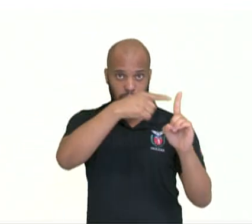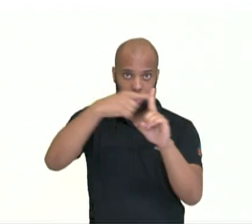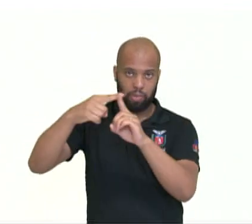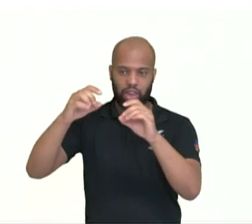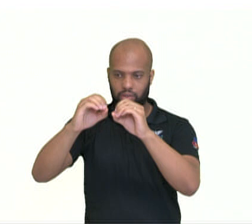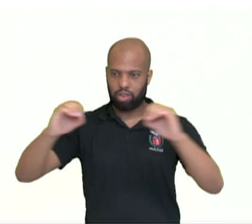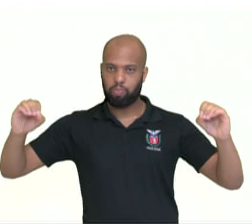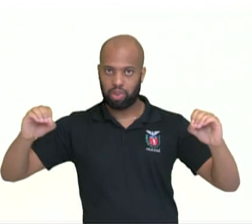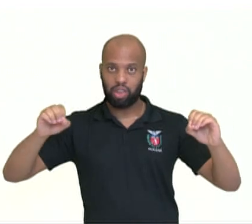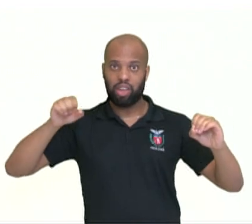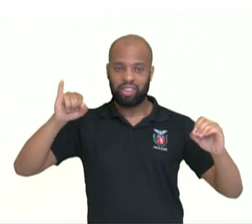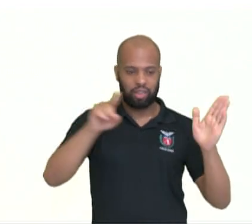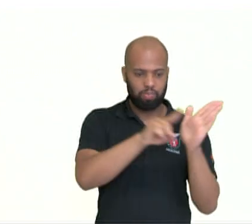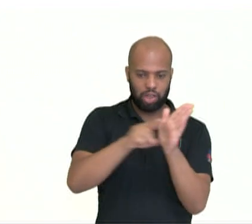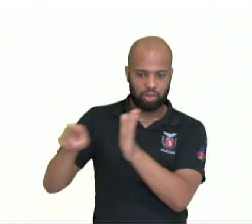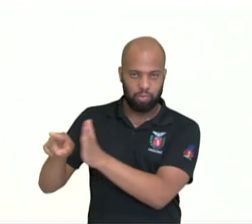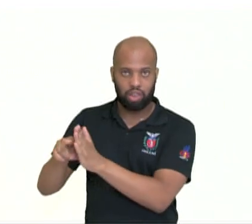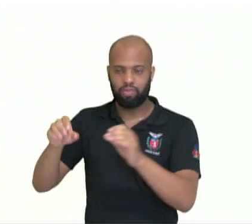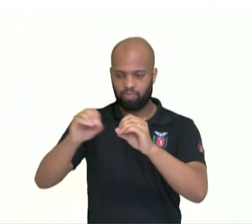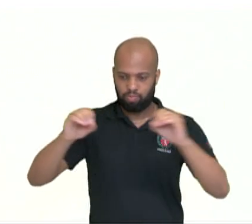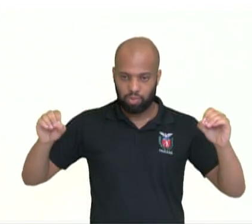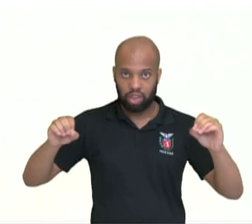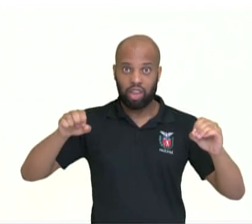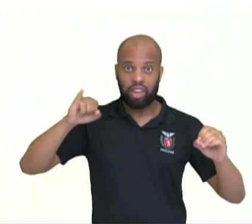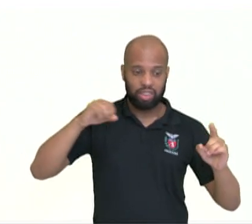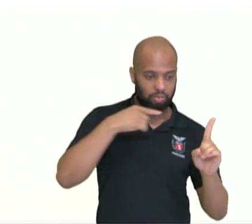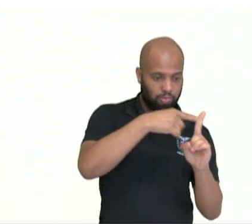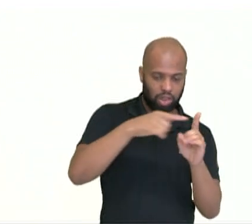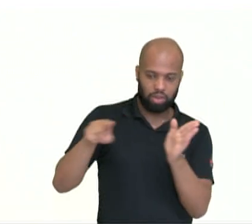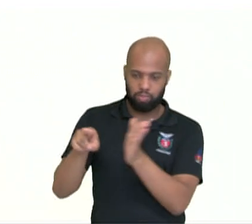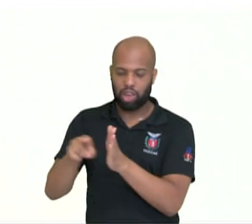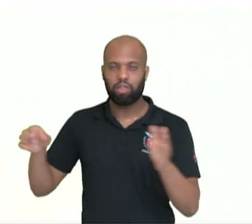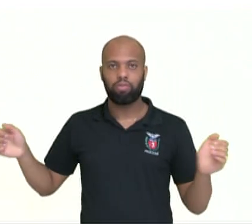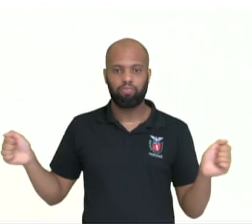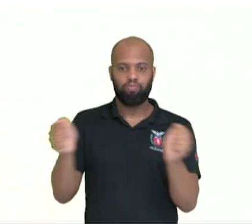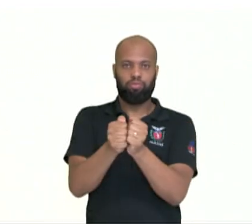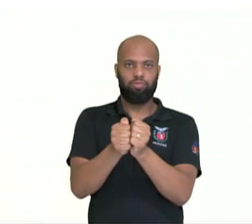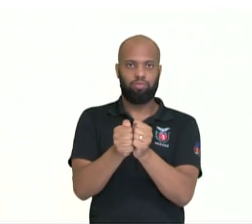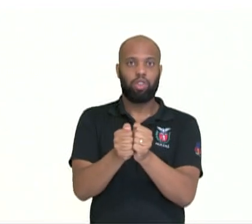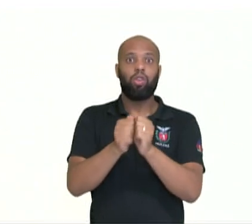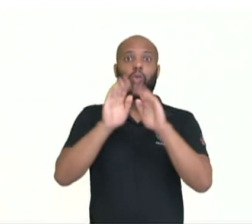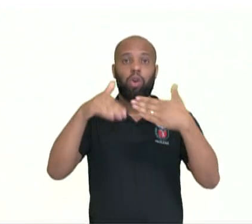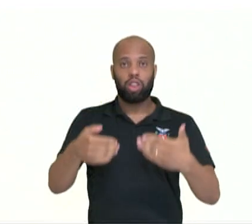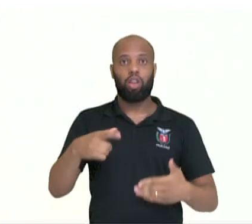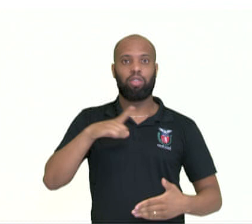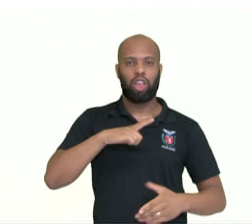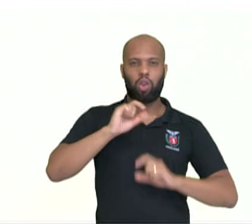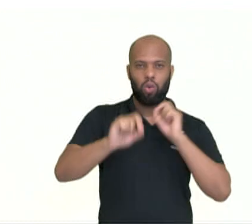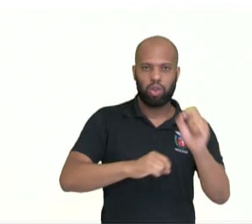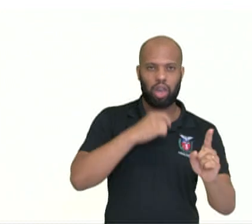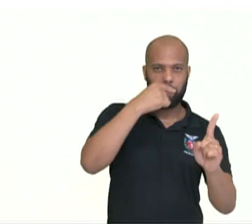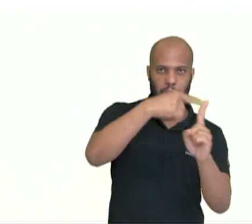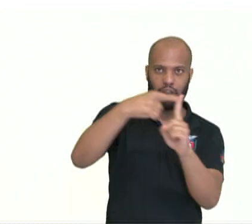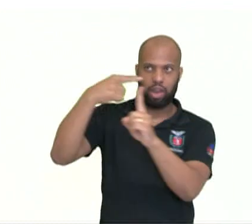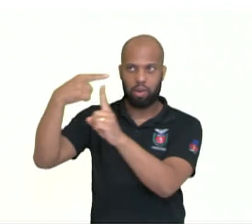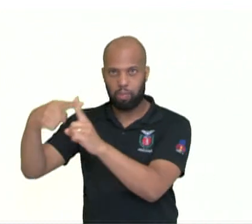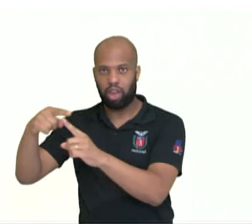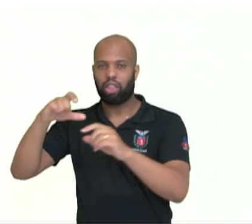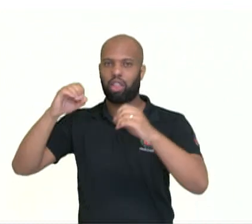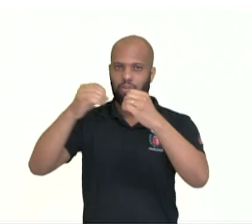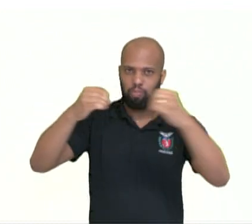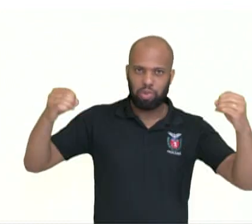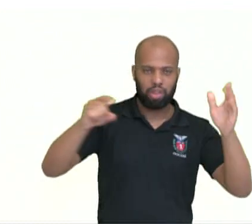negativos se repelem e um corpo positivo e negativo se atrai. Lembrando então que sinais iguais ocorre repulsão entre as